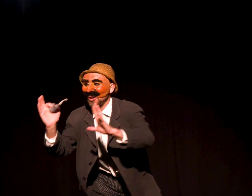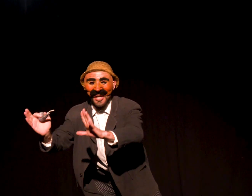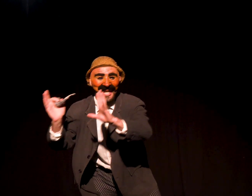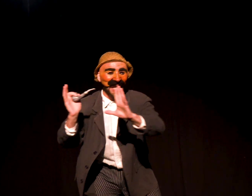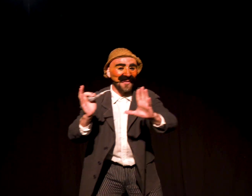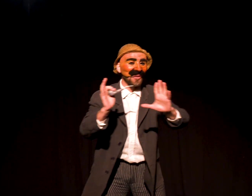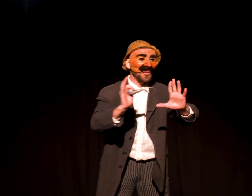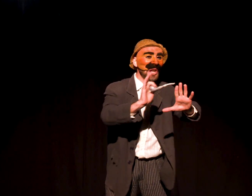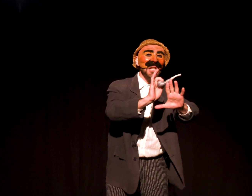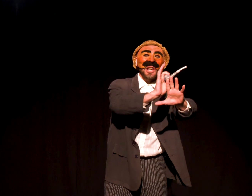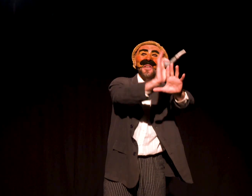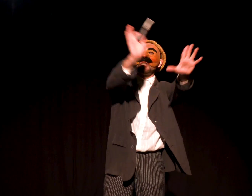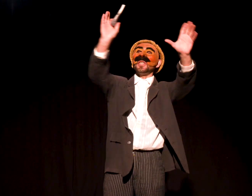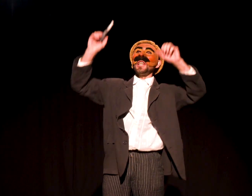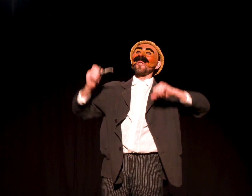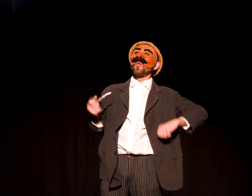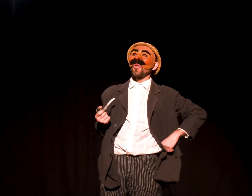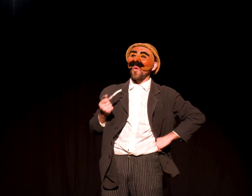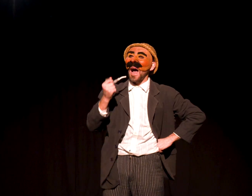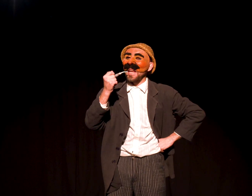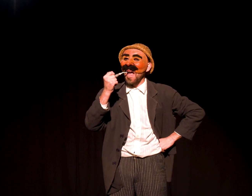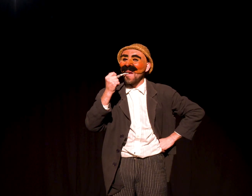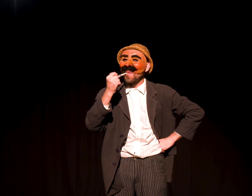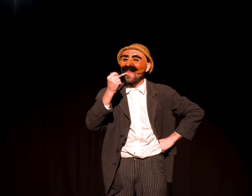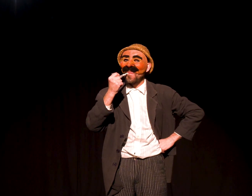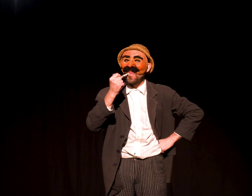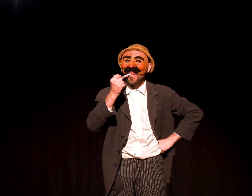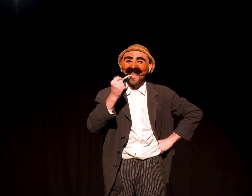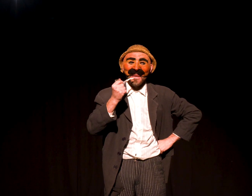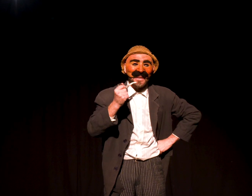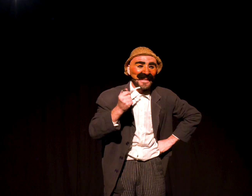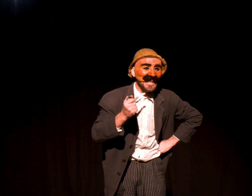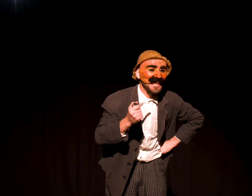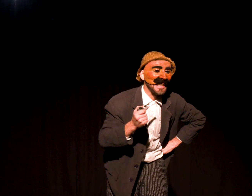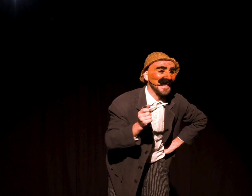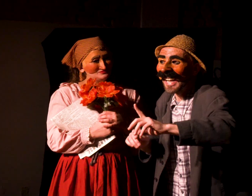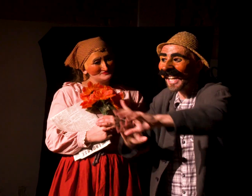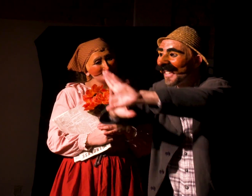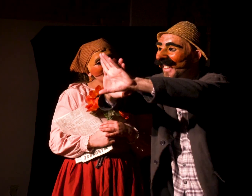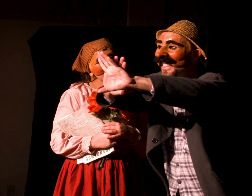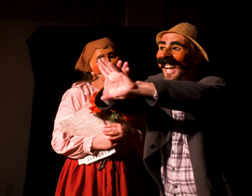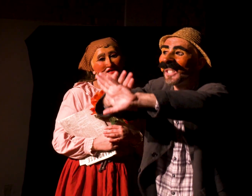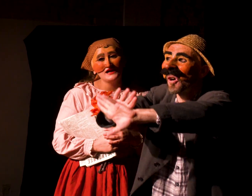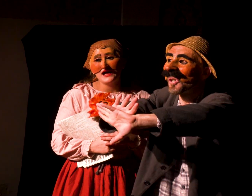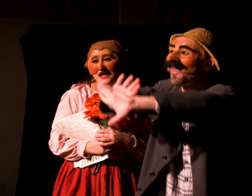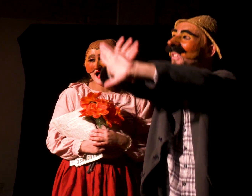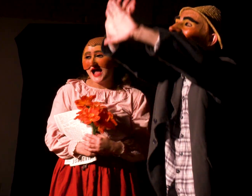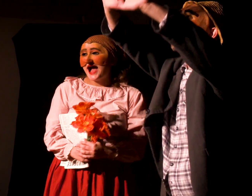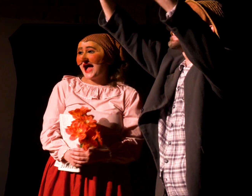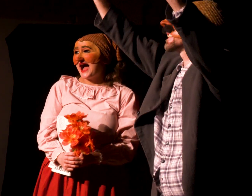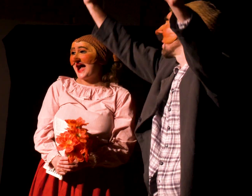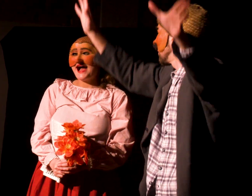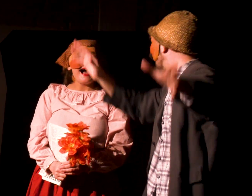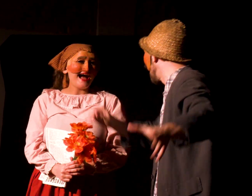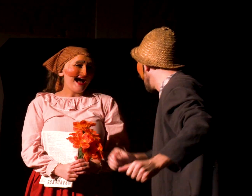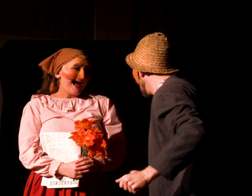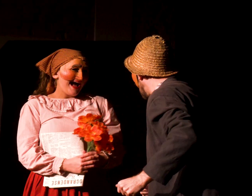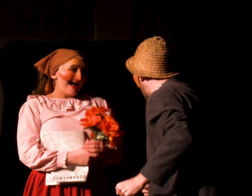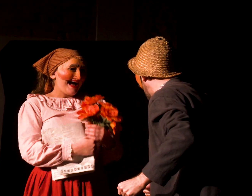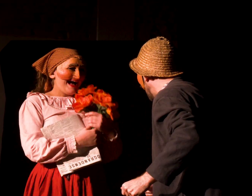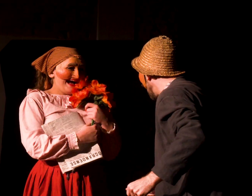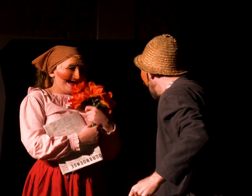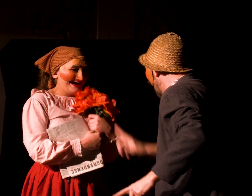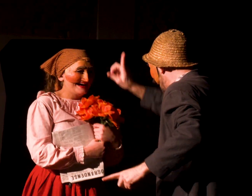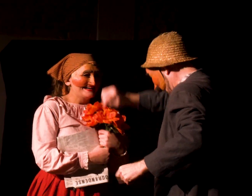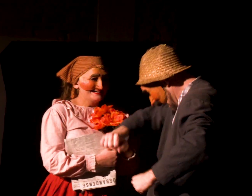Você está entendendo isso? Sabe que língua é essa? Esse é o Talhã, um dialeto de origem italiana muito